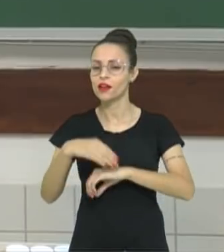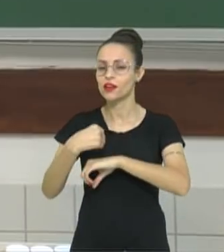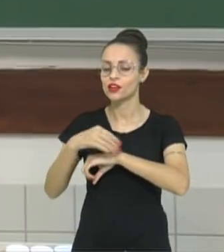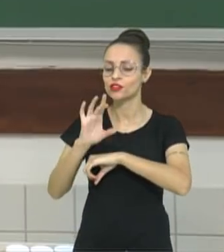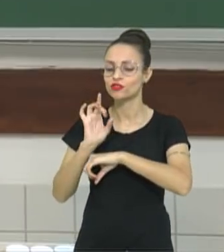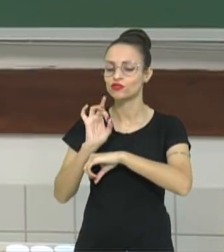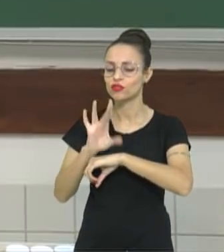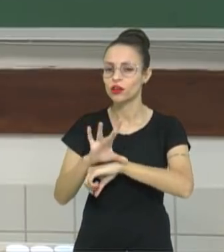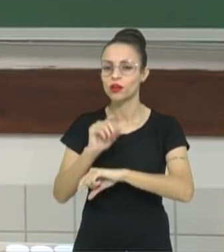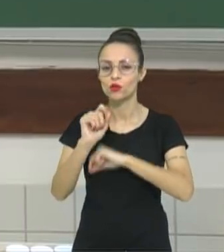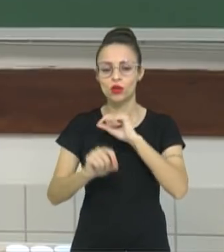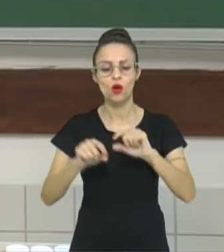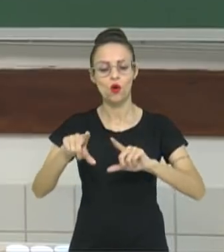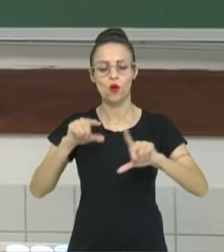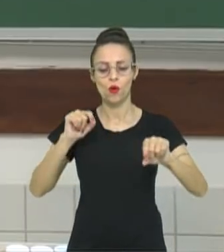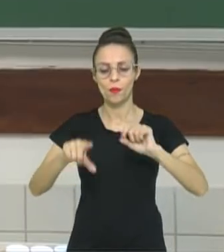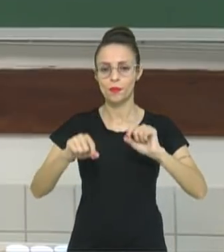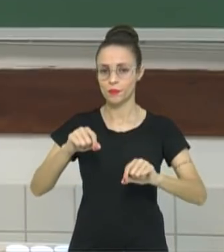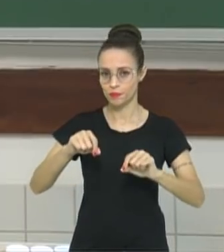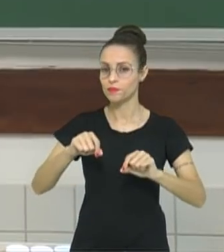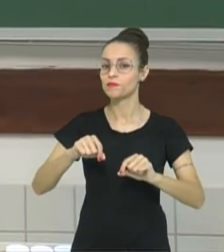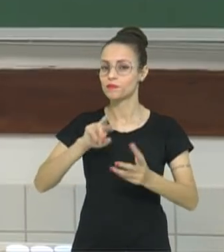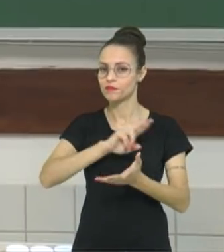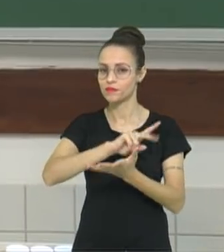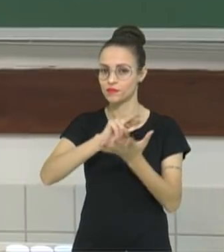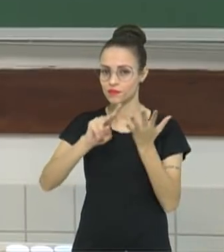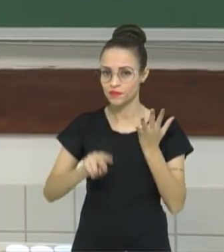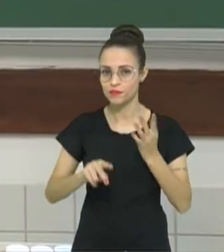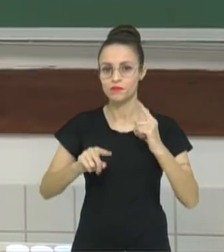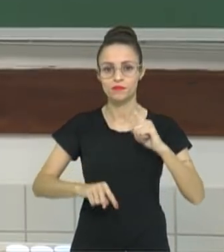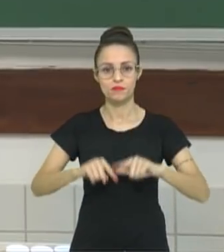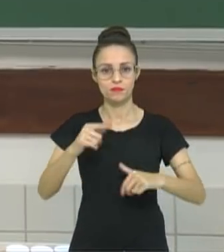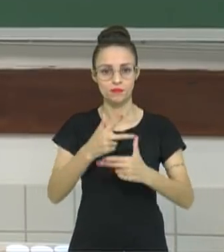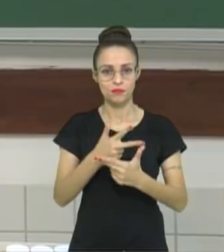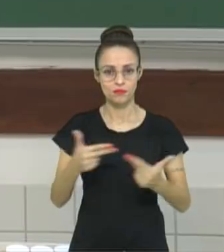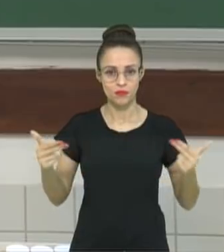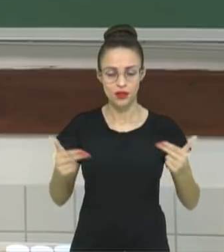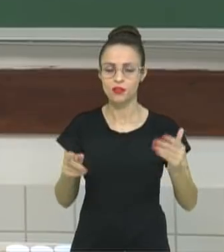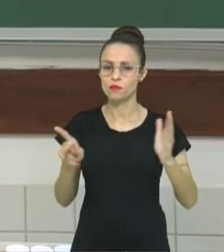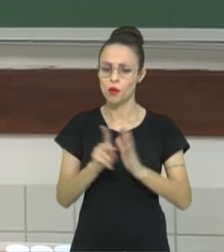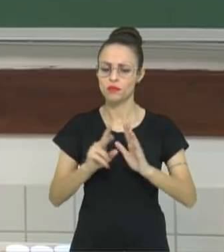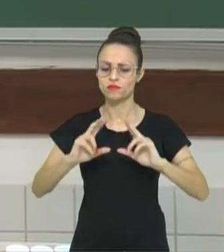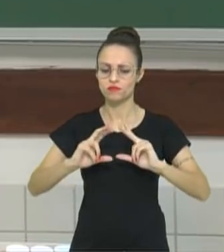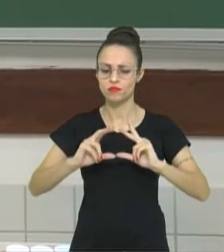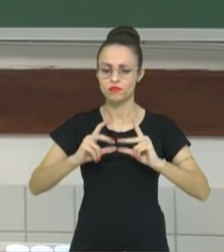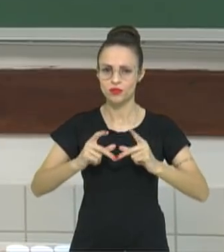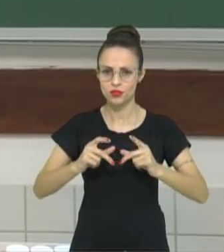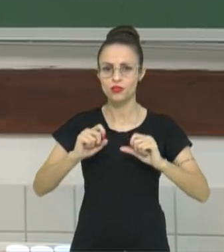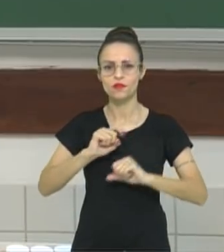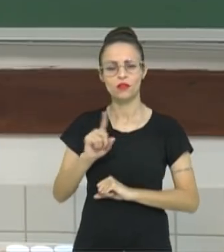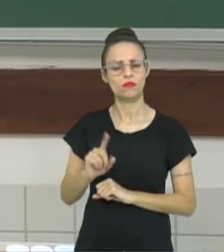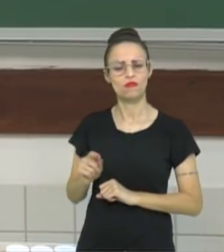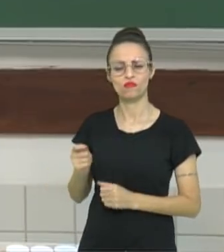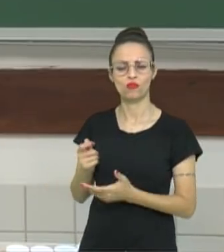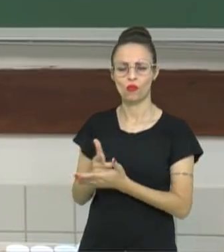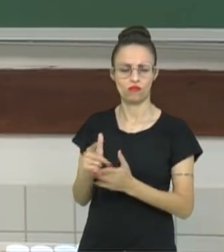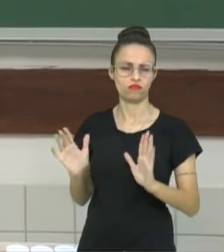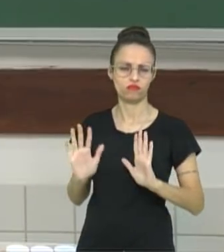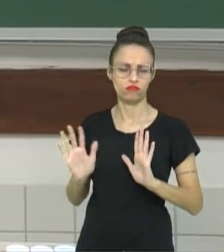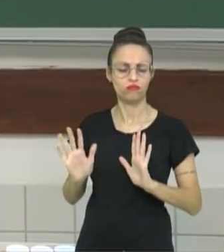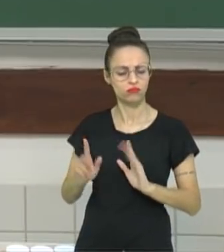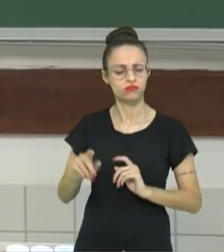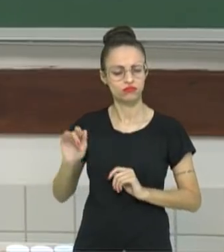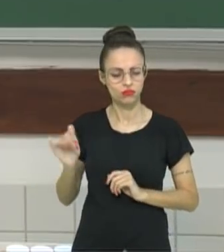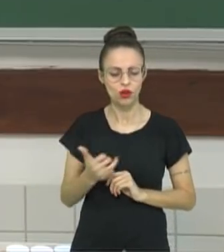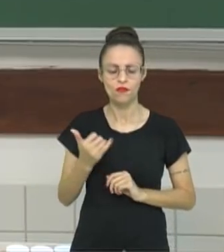e várias opções de materiais que você poderia pegar, material reciclável para você não ter custo lá